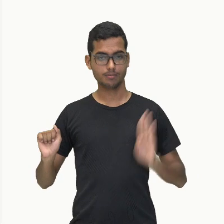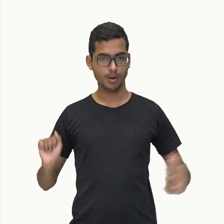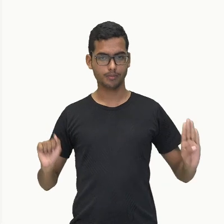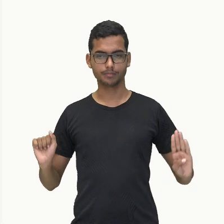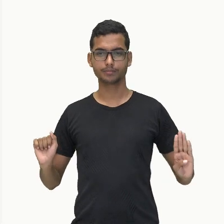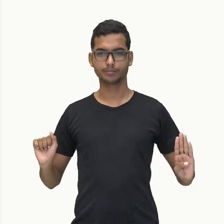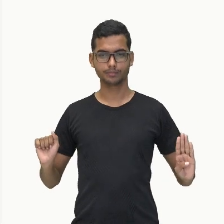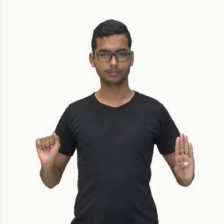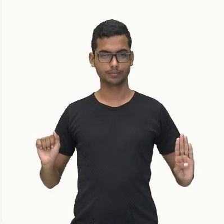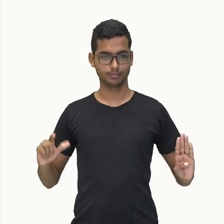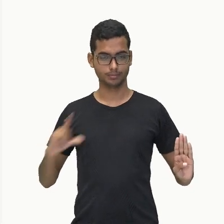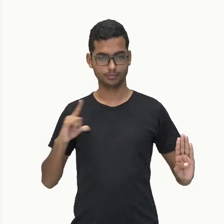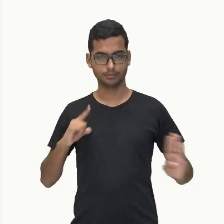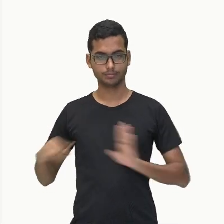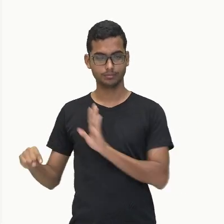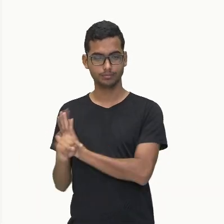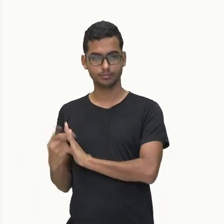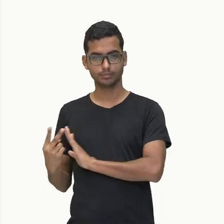visualmente,